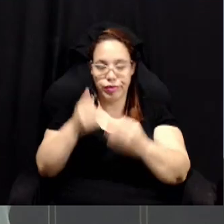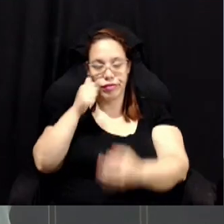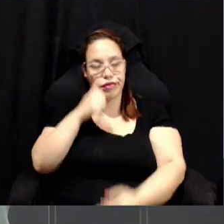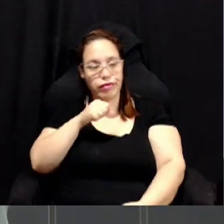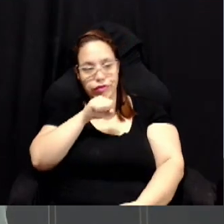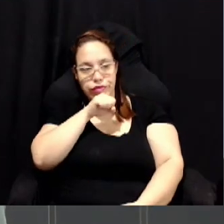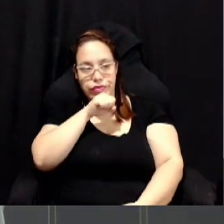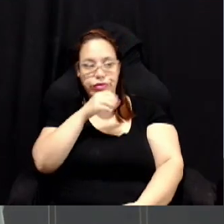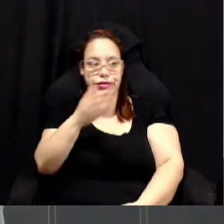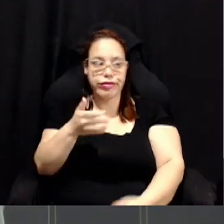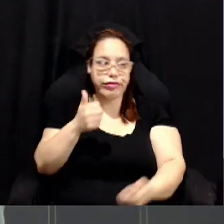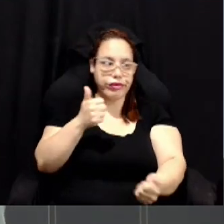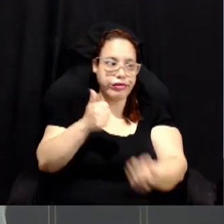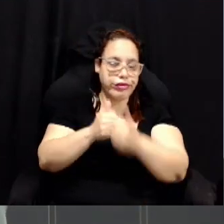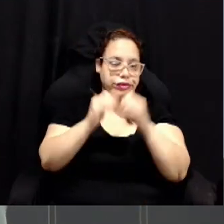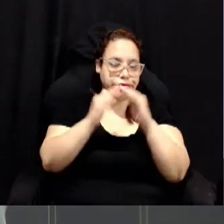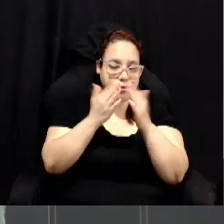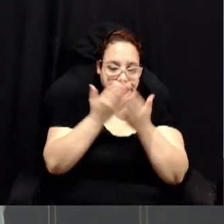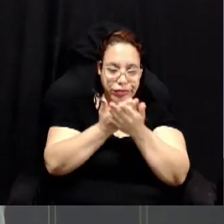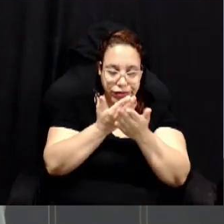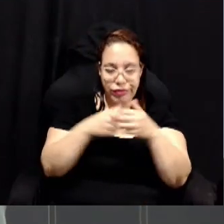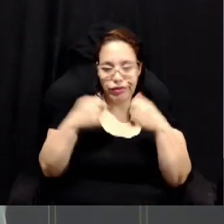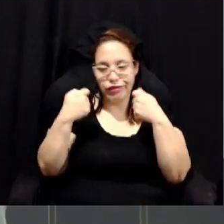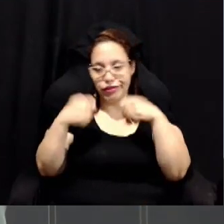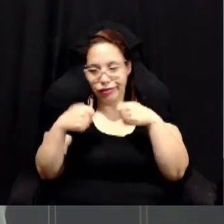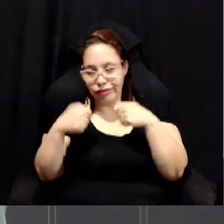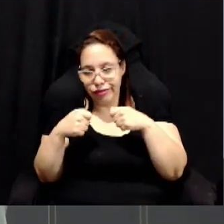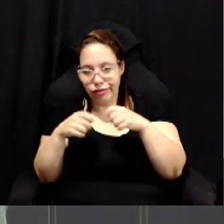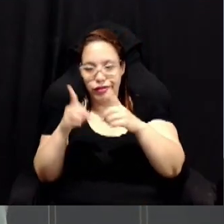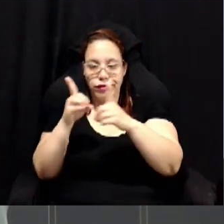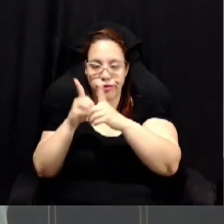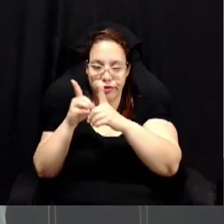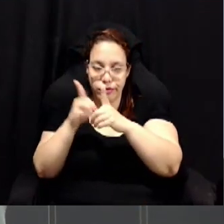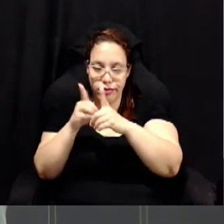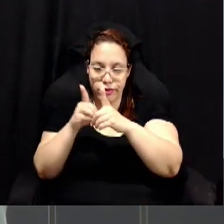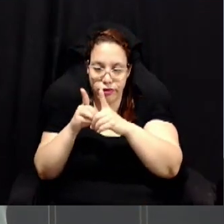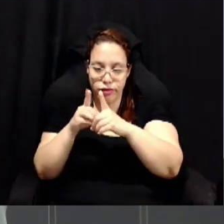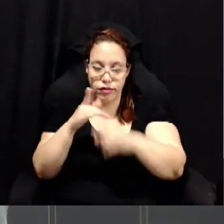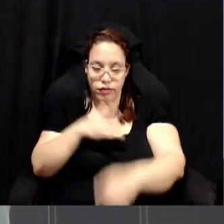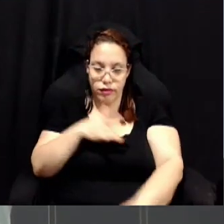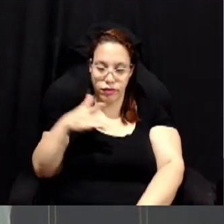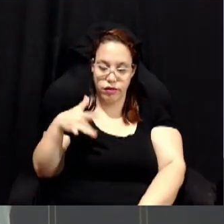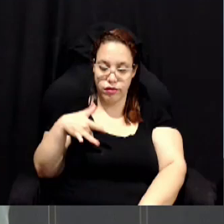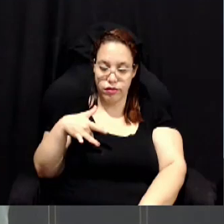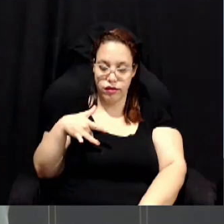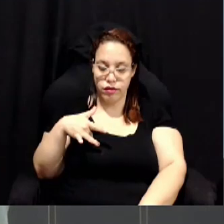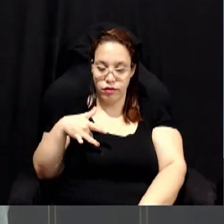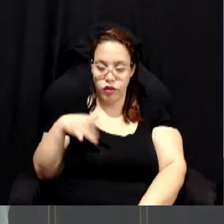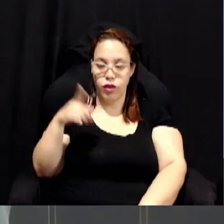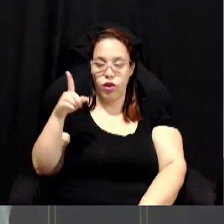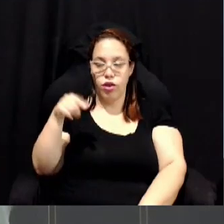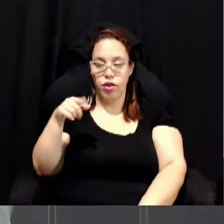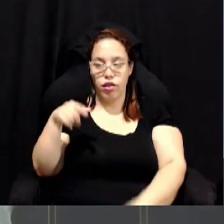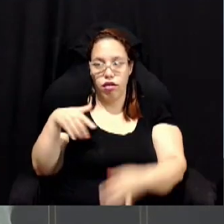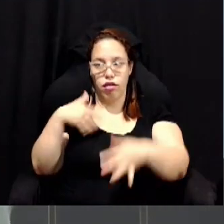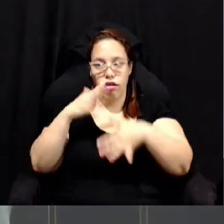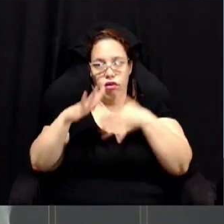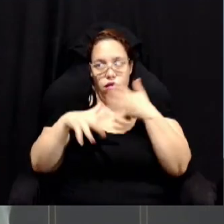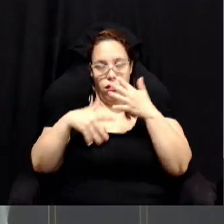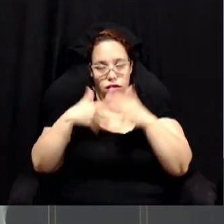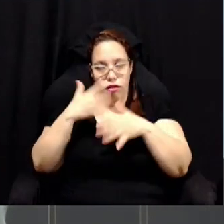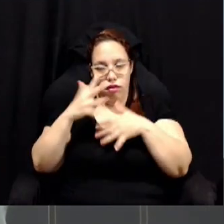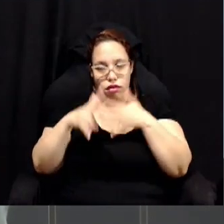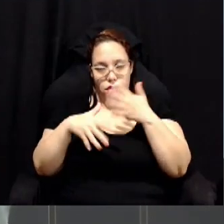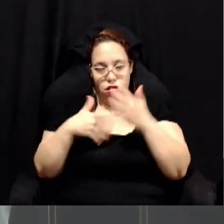apoio da escola, a gente precisa do atendimento na saúde, que é um caos, né? Mesmo falando de